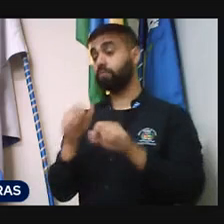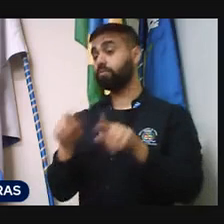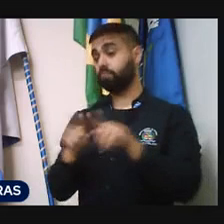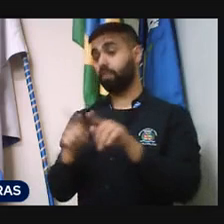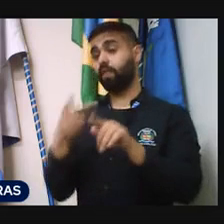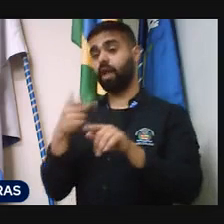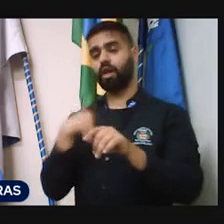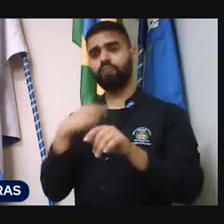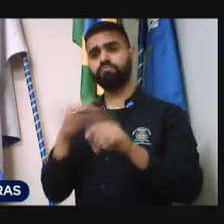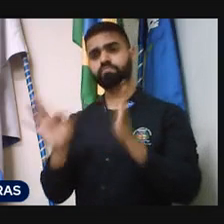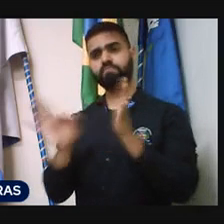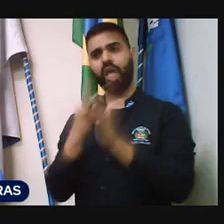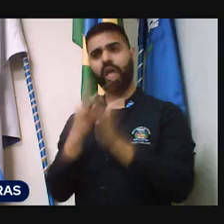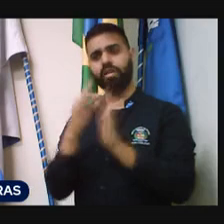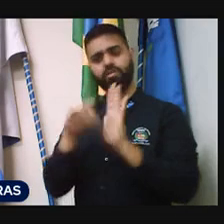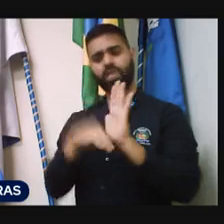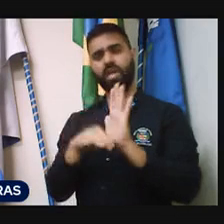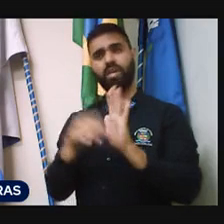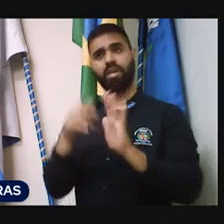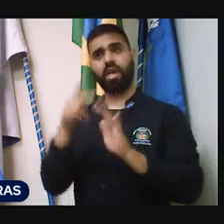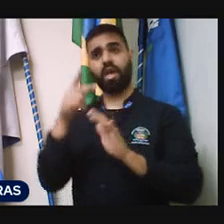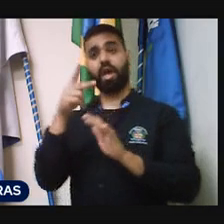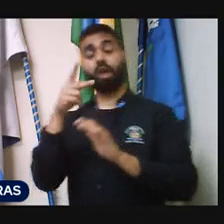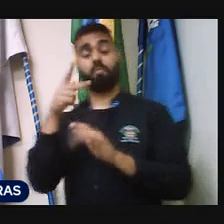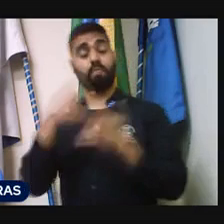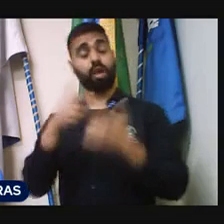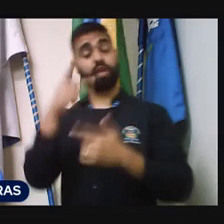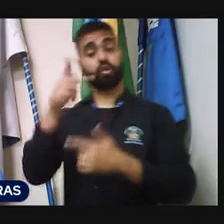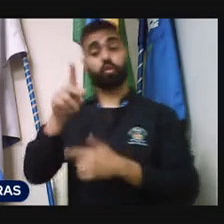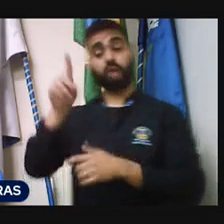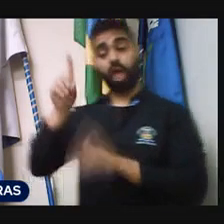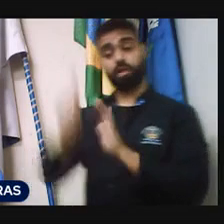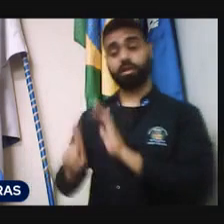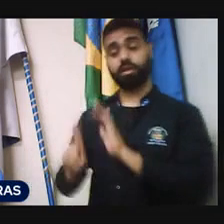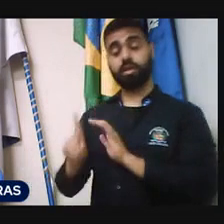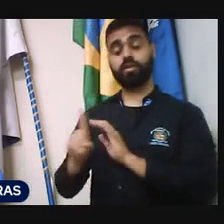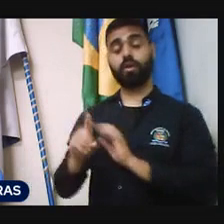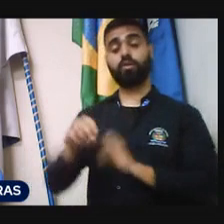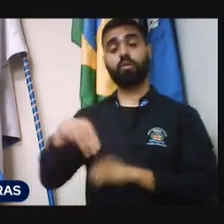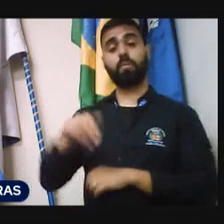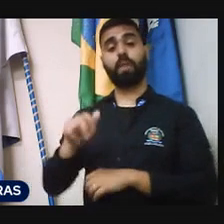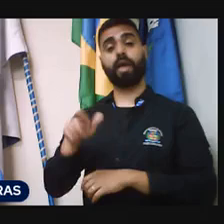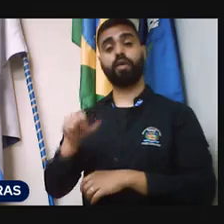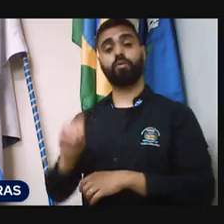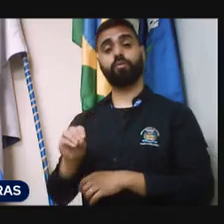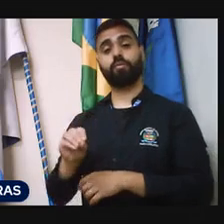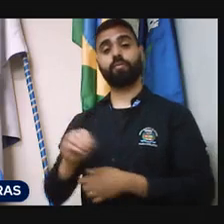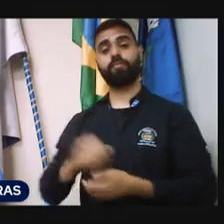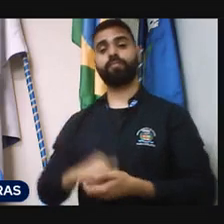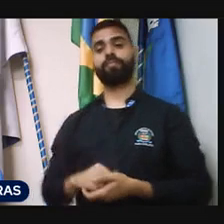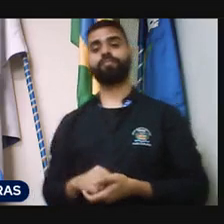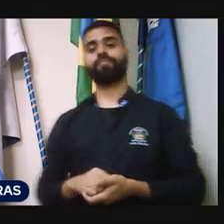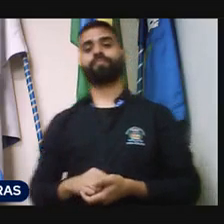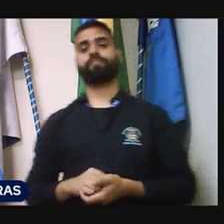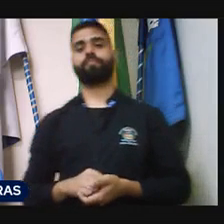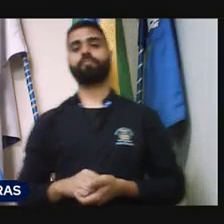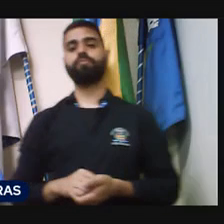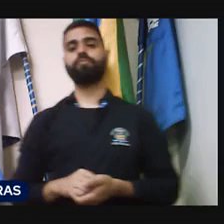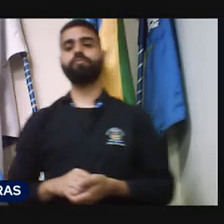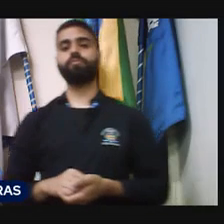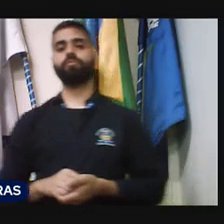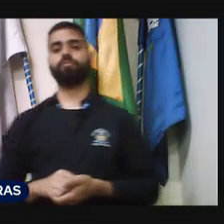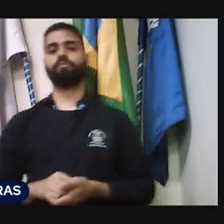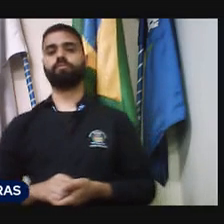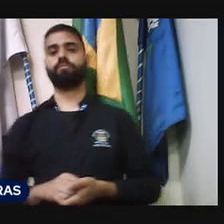embaixo na verdade a sua direção É nesse no segmento do